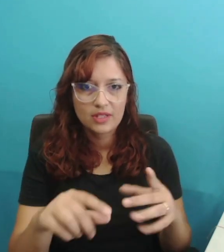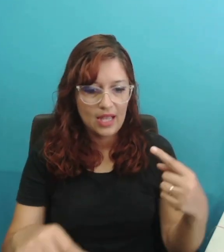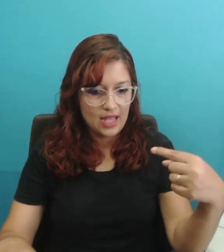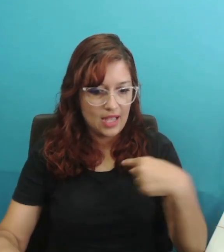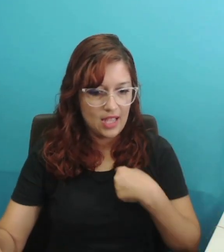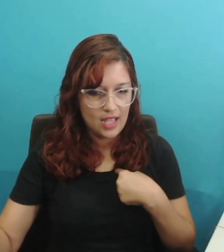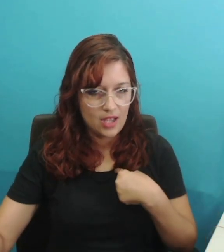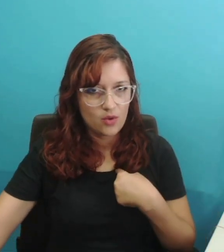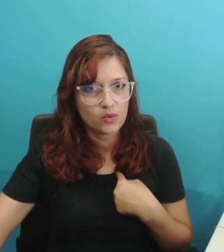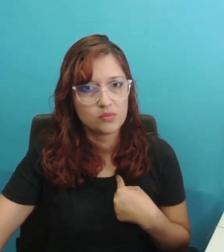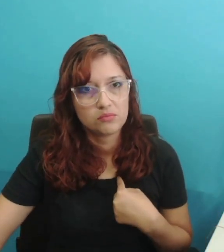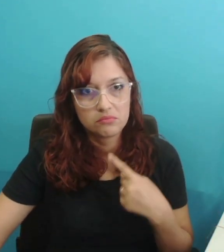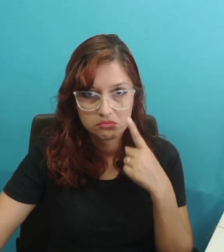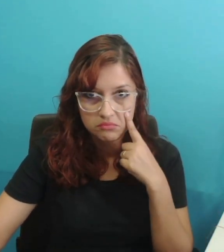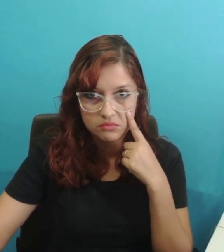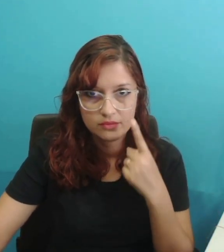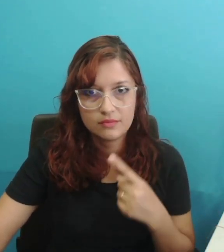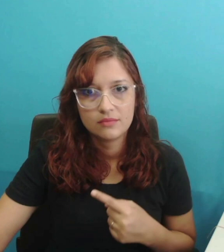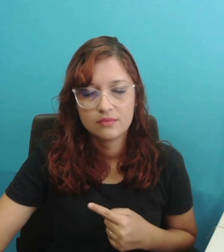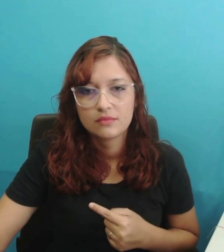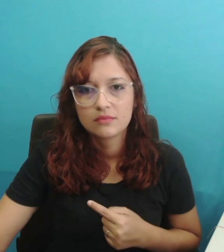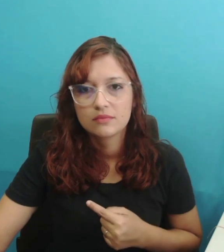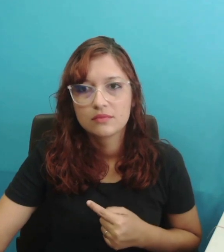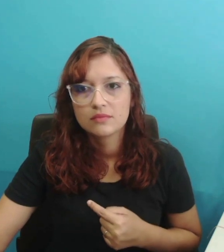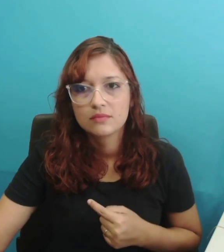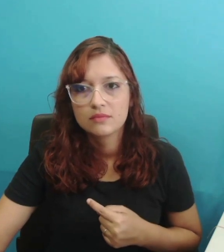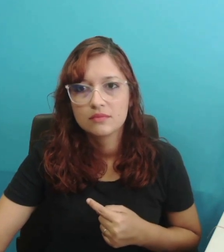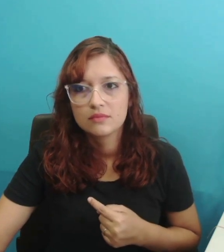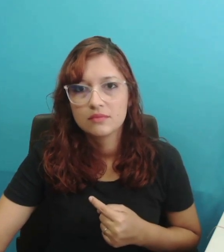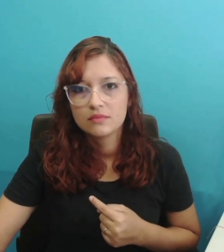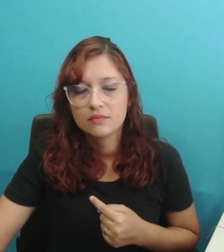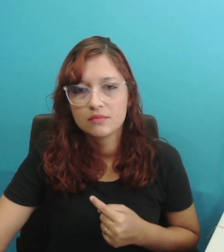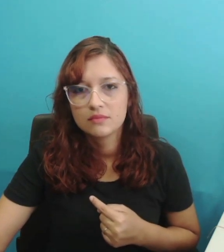Por exemplo, você coloca eu... Vamos ver.